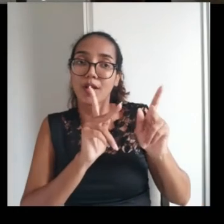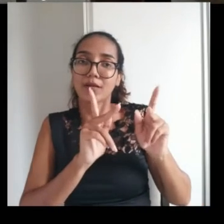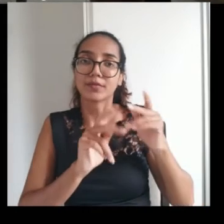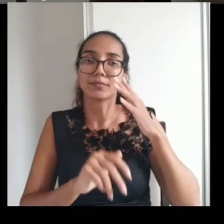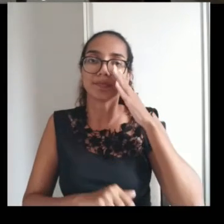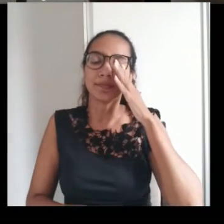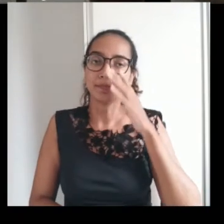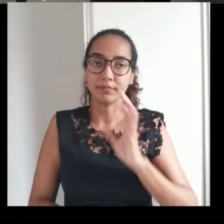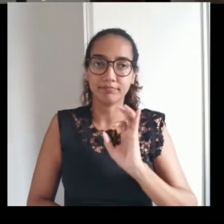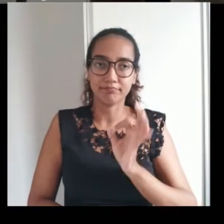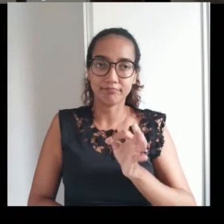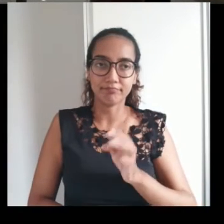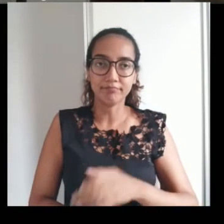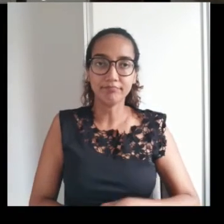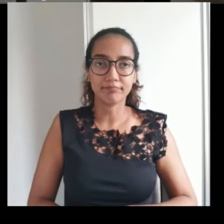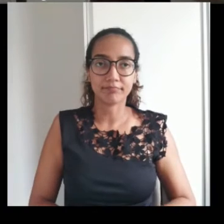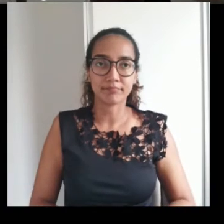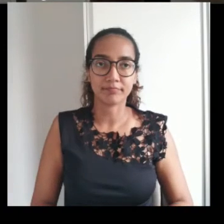Bom,